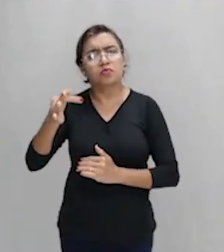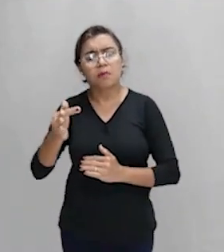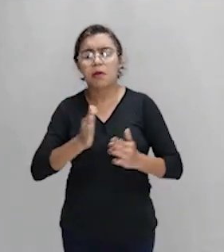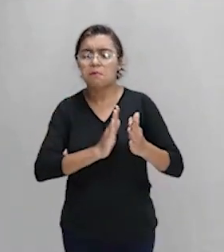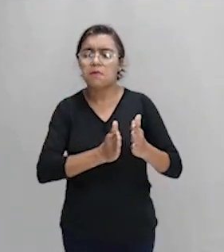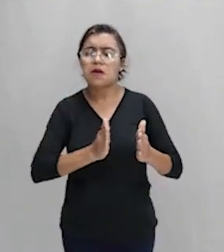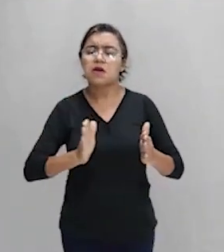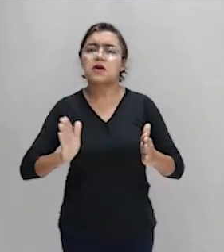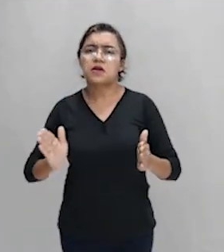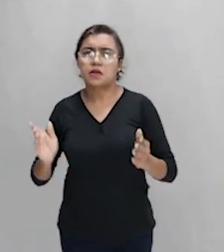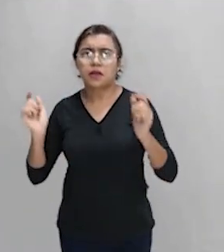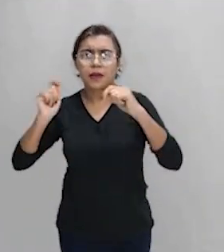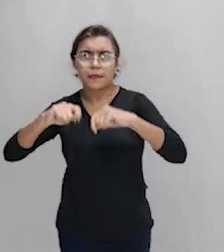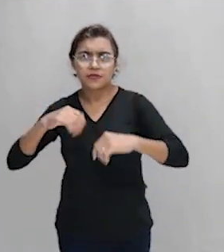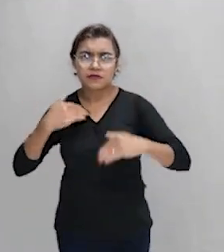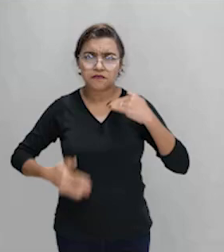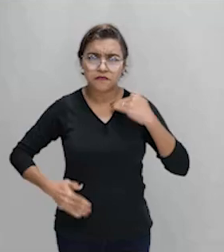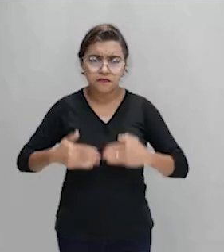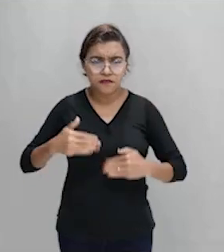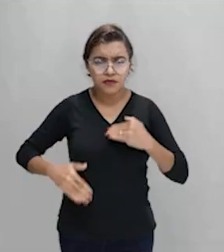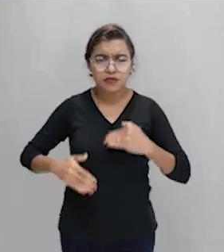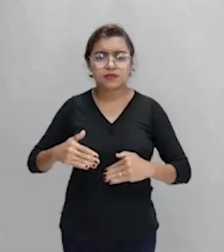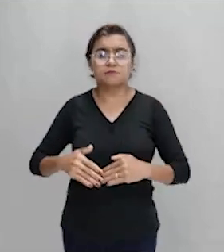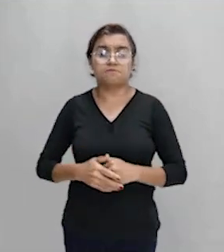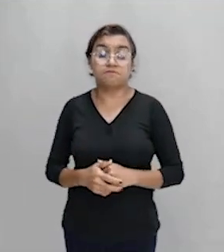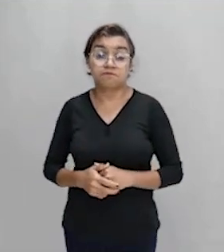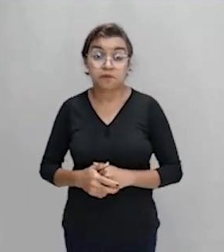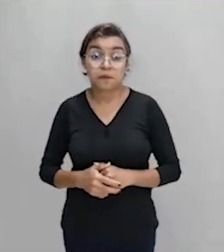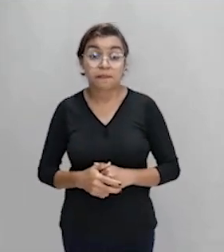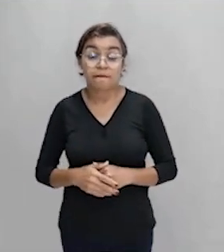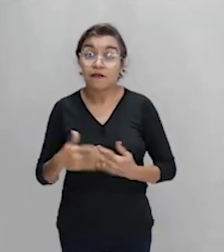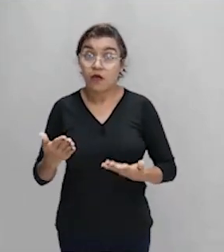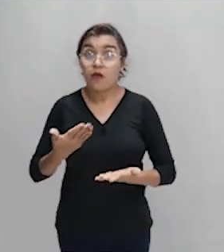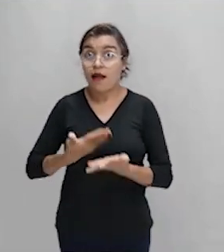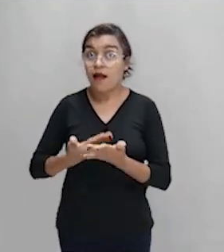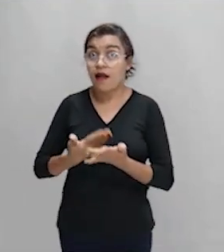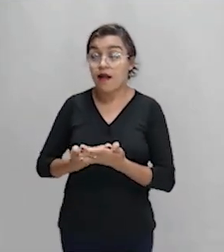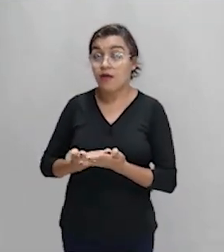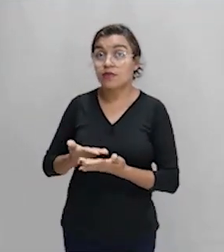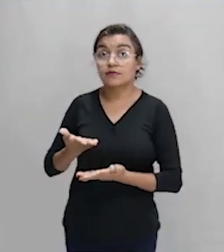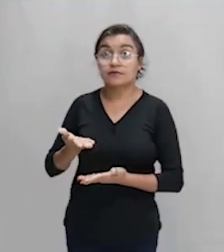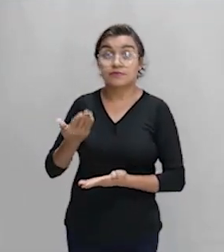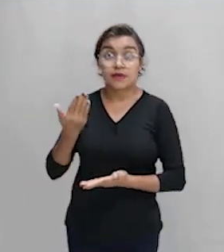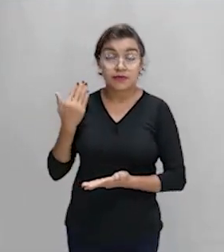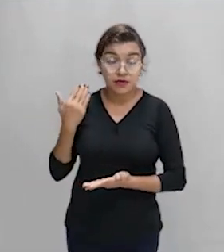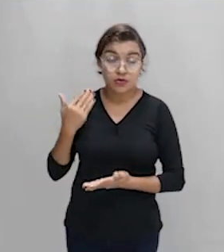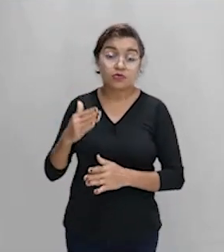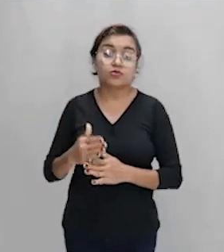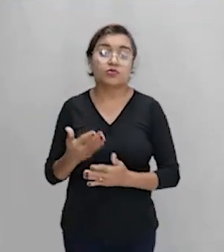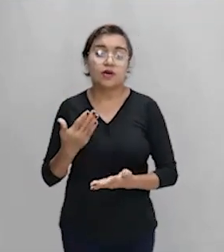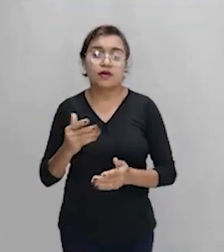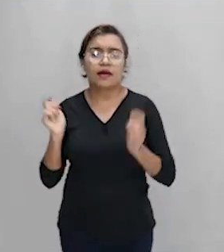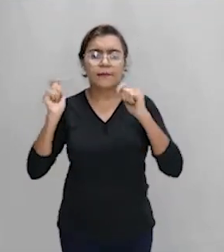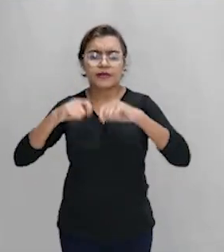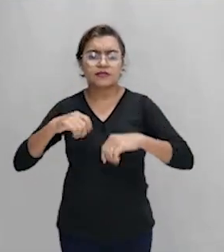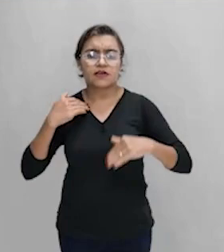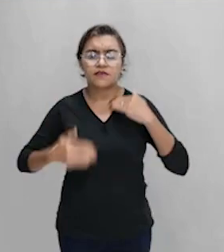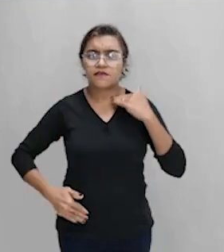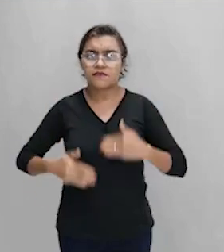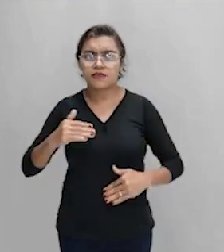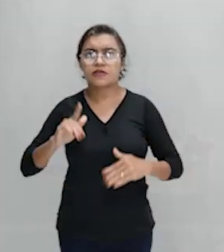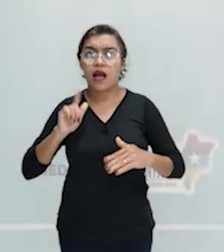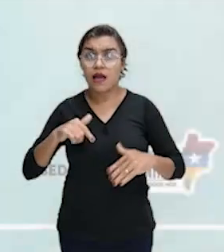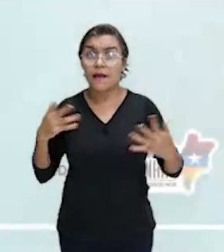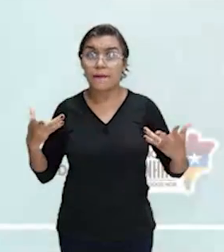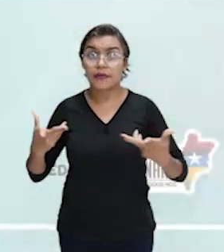trabalhando aquelas capacidades físicas. Que eu já falei para vocês nas aulas anteriores. Capacidades físicas são o quê? São aqueles atributos físicos